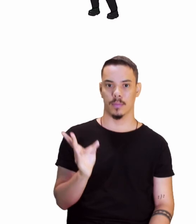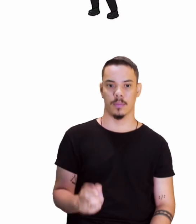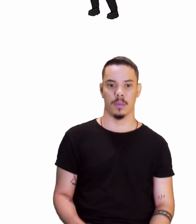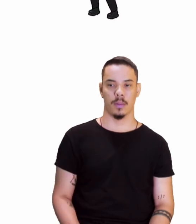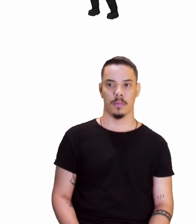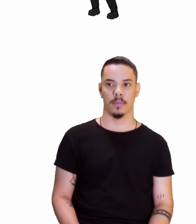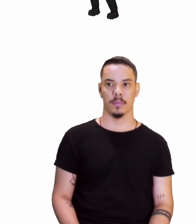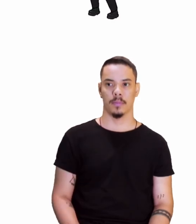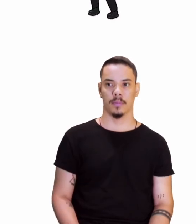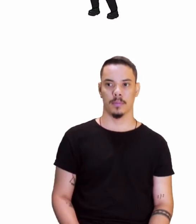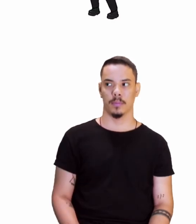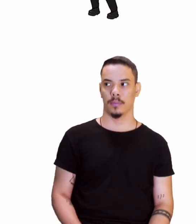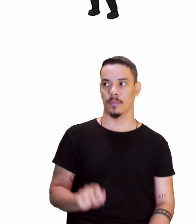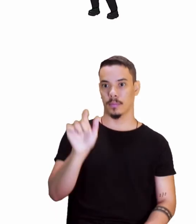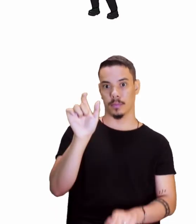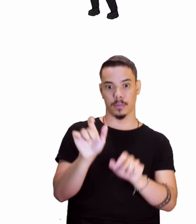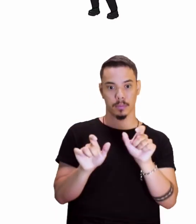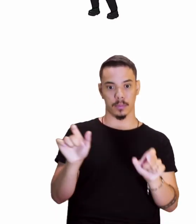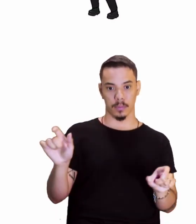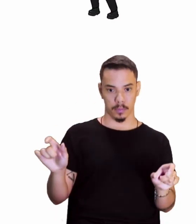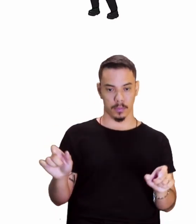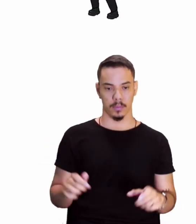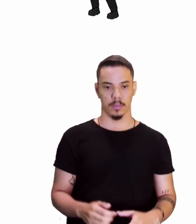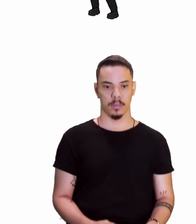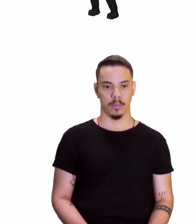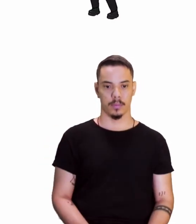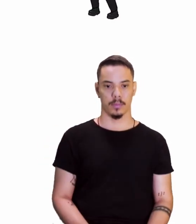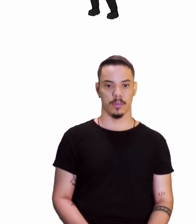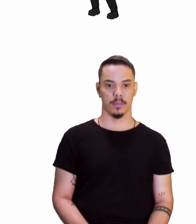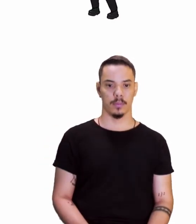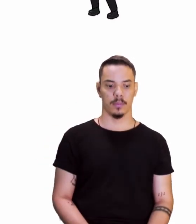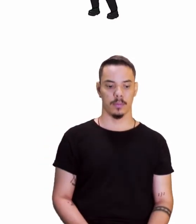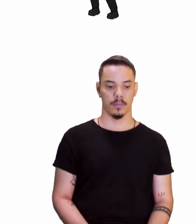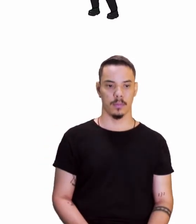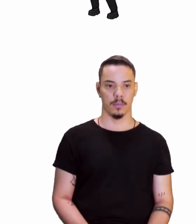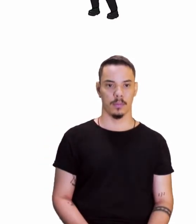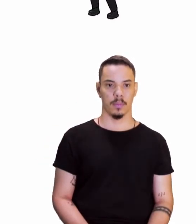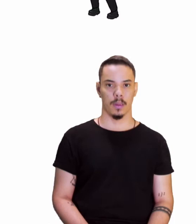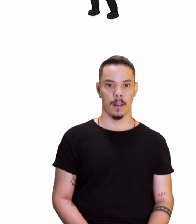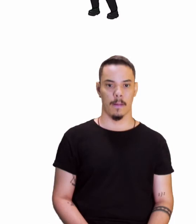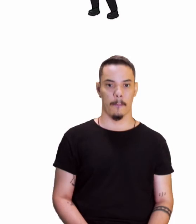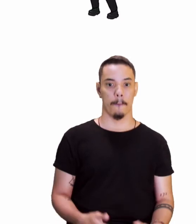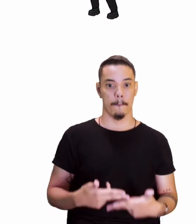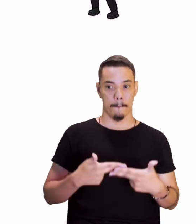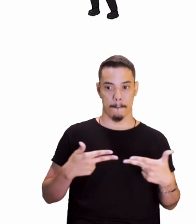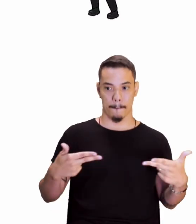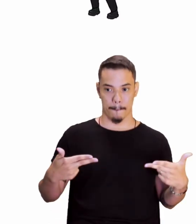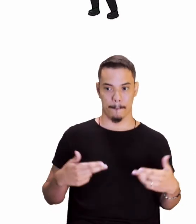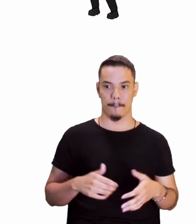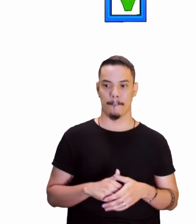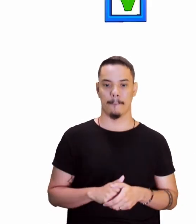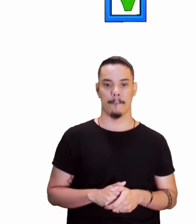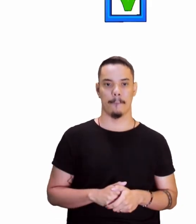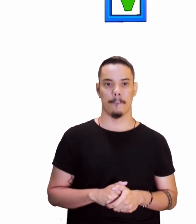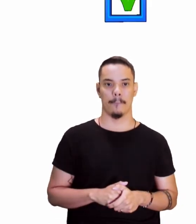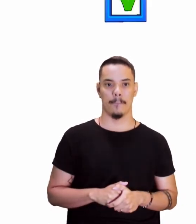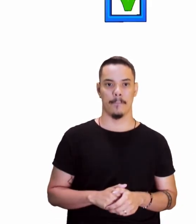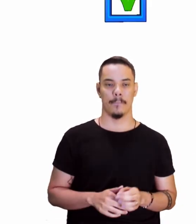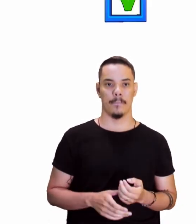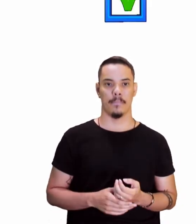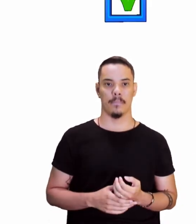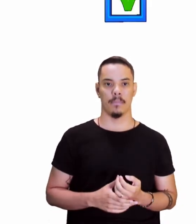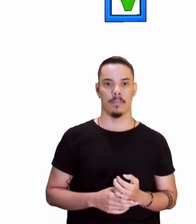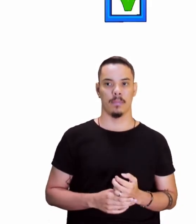certo? Então, pessoa, verbo transitivo direto, pessoa, coisa, verbo transitivo direto.